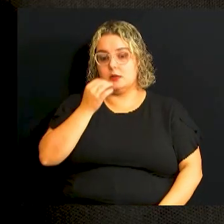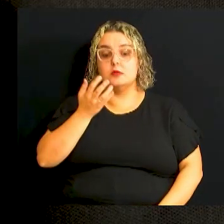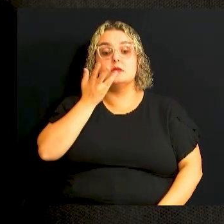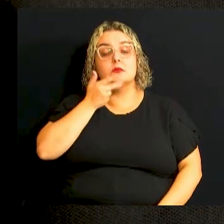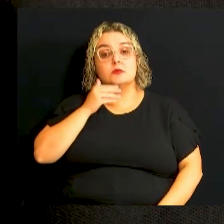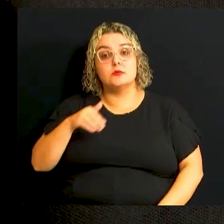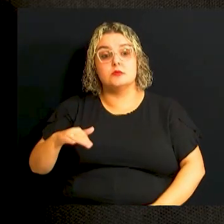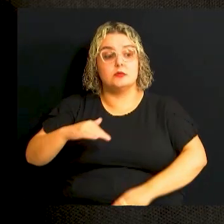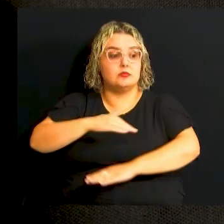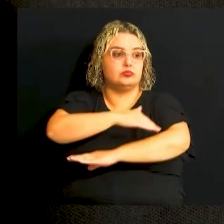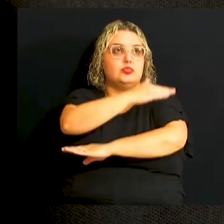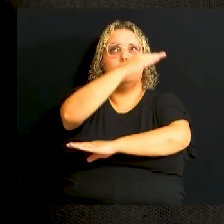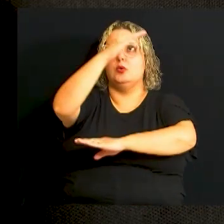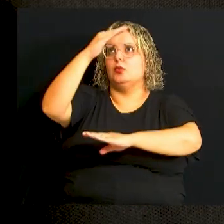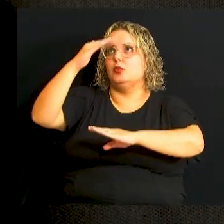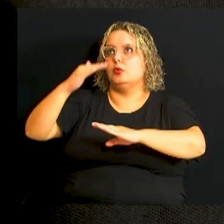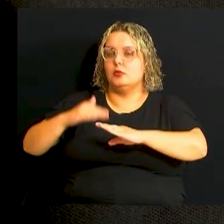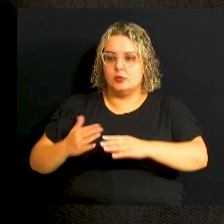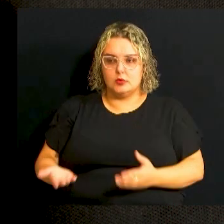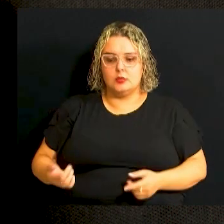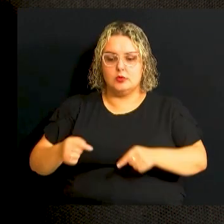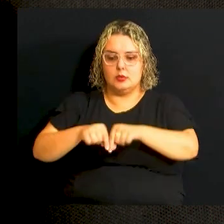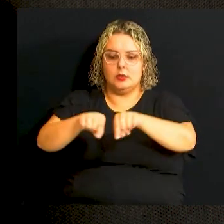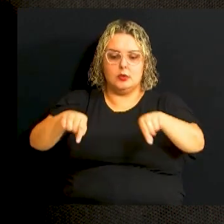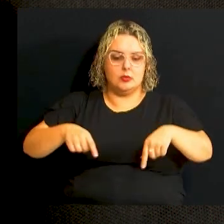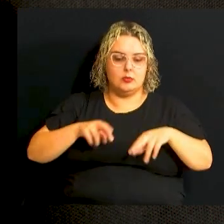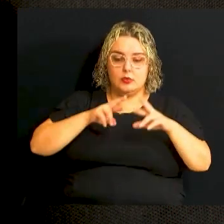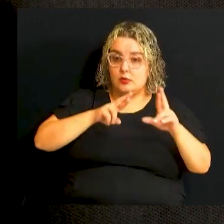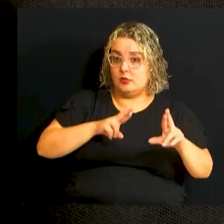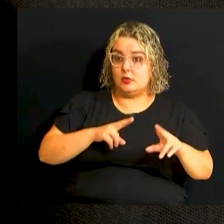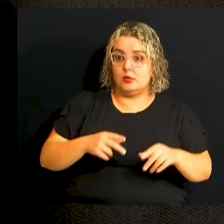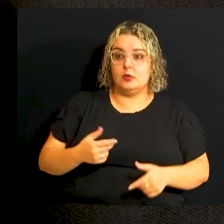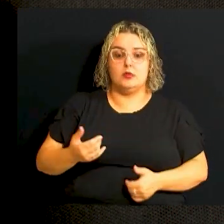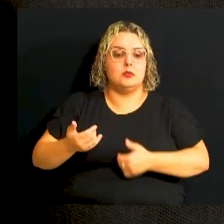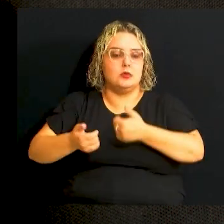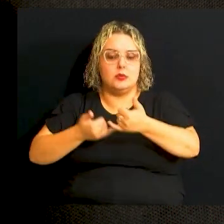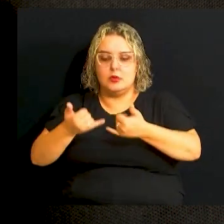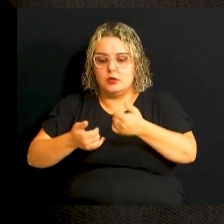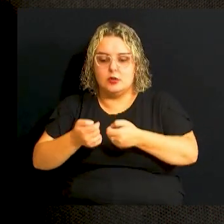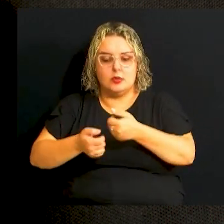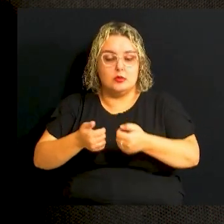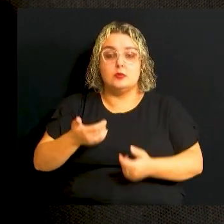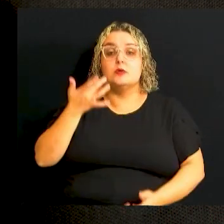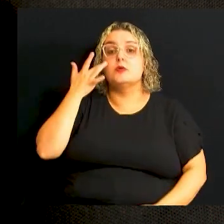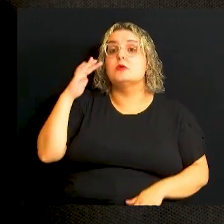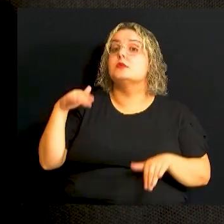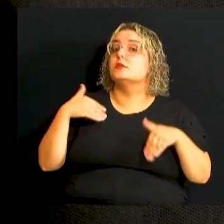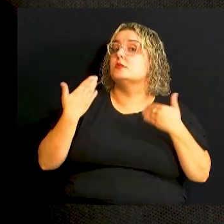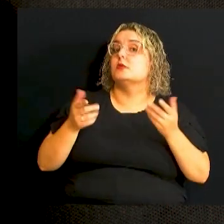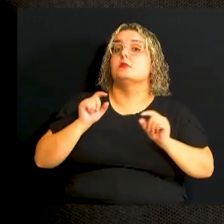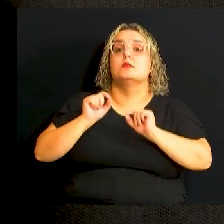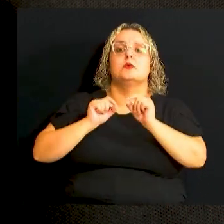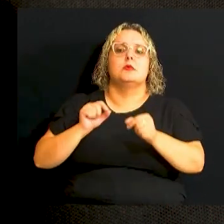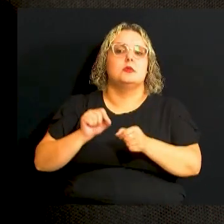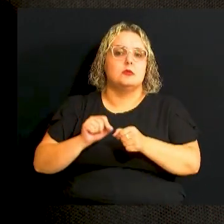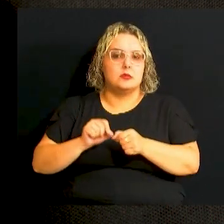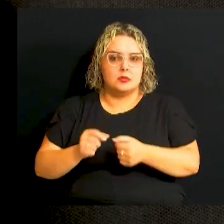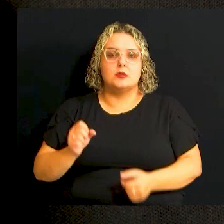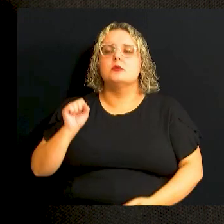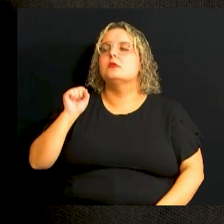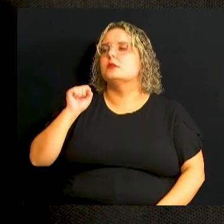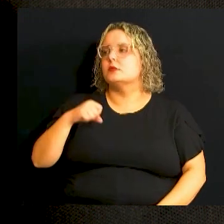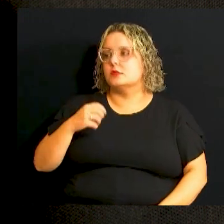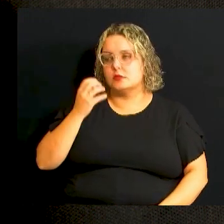participa, são aquelas crianças que ficam o dia todo, né, trancadas no quarto, explorando esses jogos e você nem sabe do que elas estão